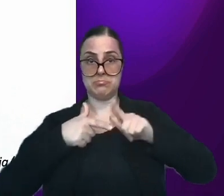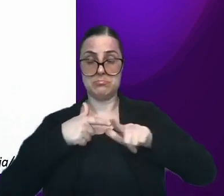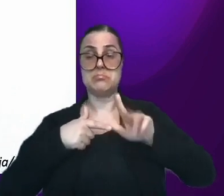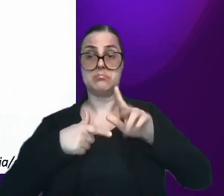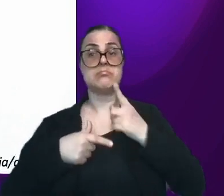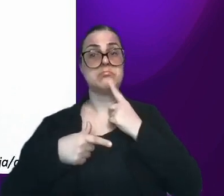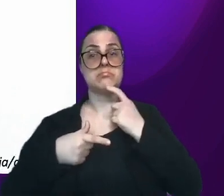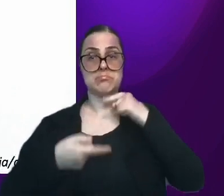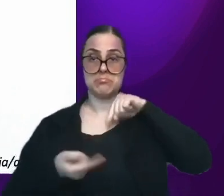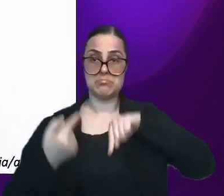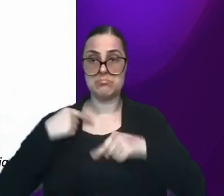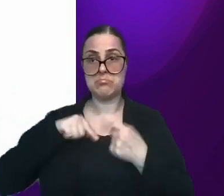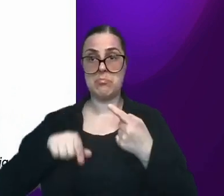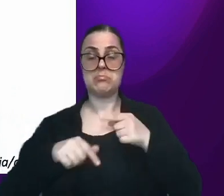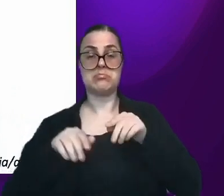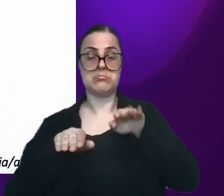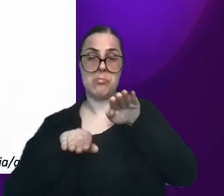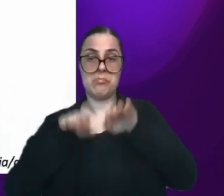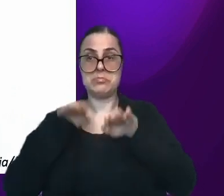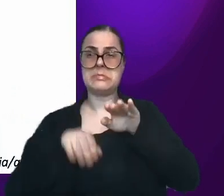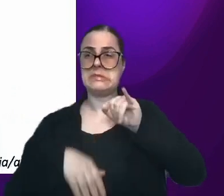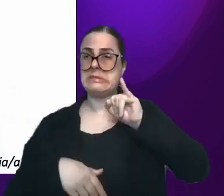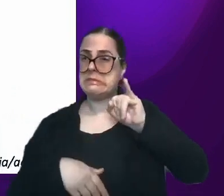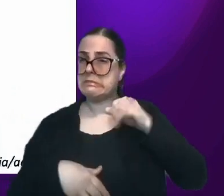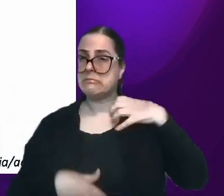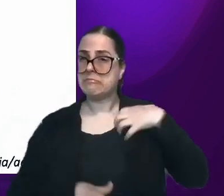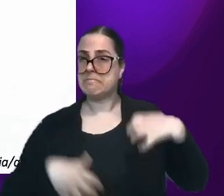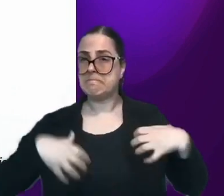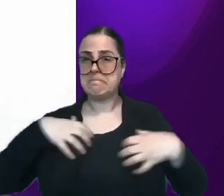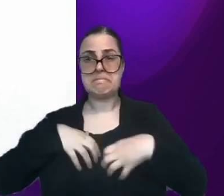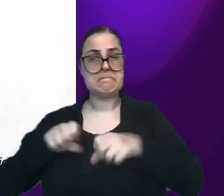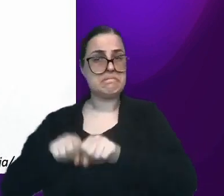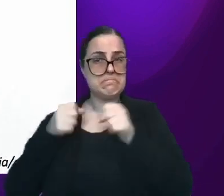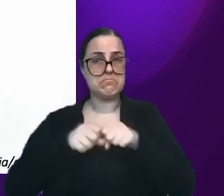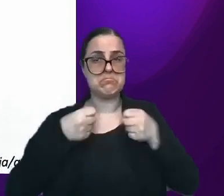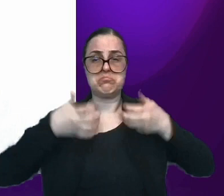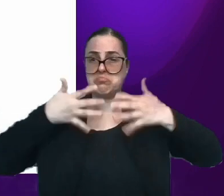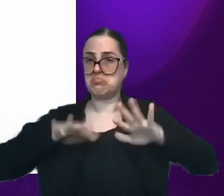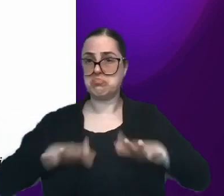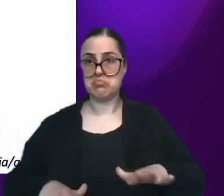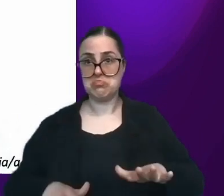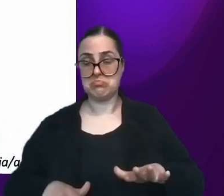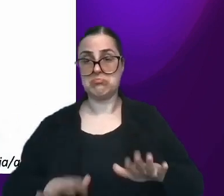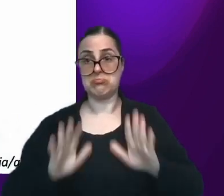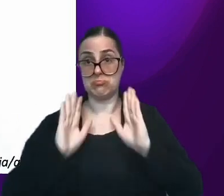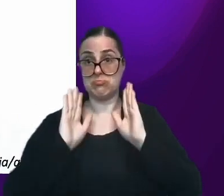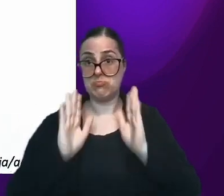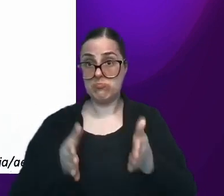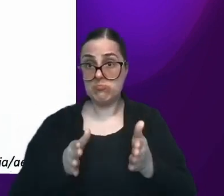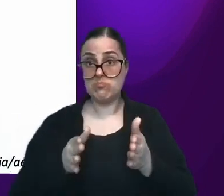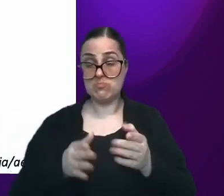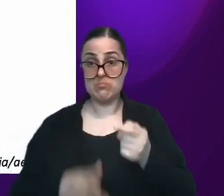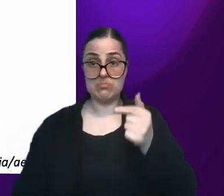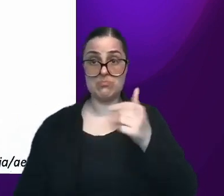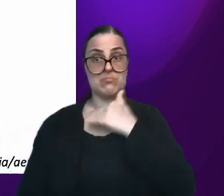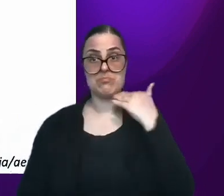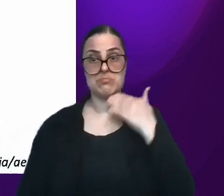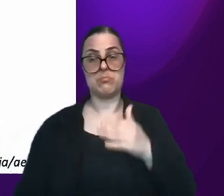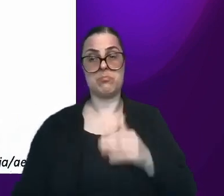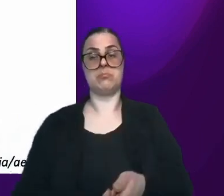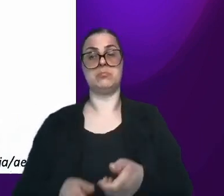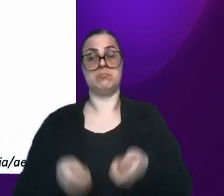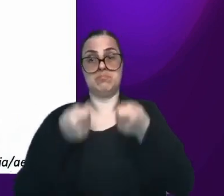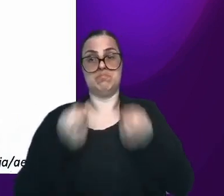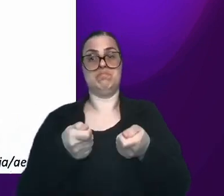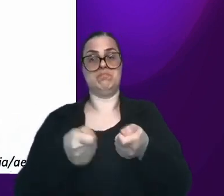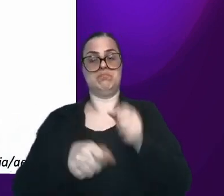Mas naquele paciente em choque séptico, naquele paciente com sepsis, a gente precisa pisar um pouco o pé no freio e com uma taxa